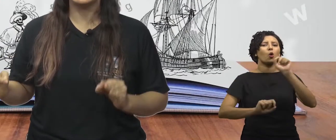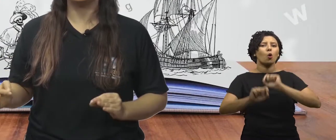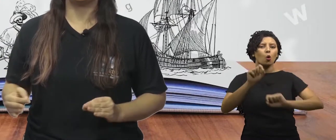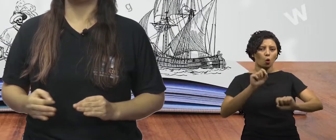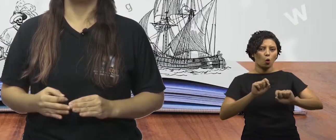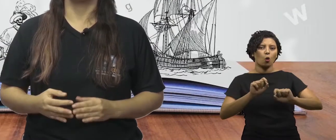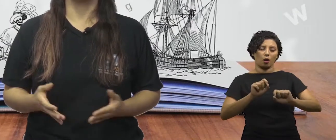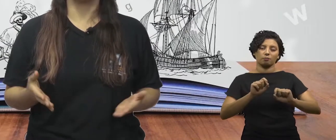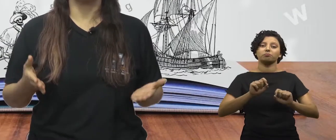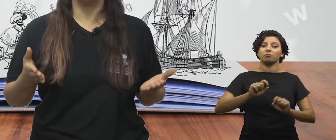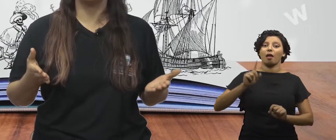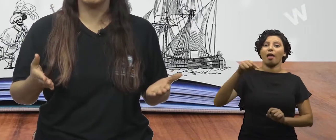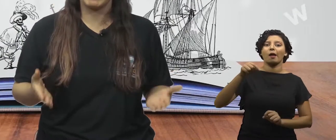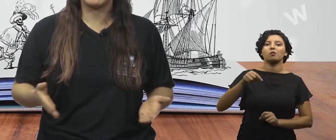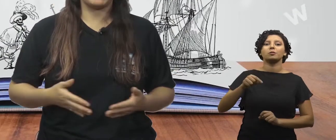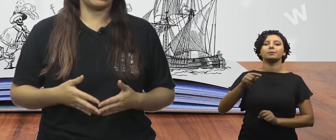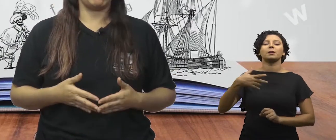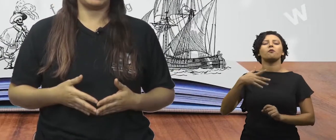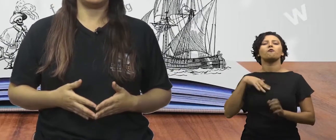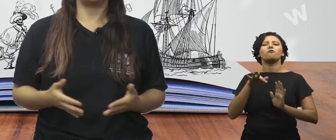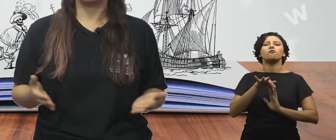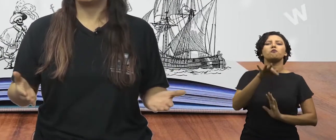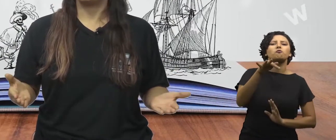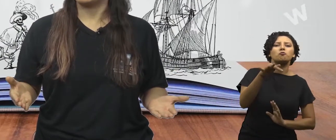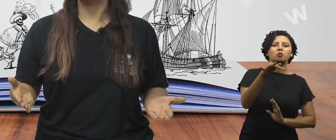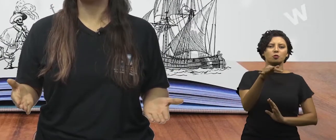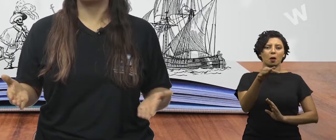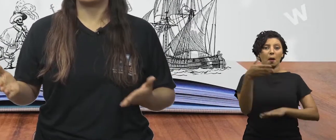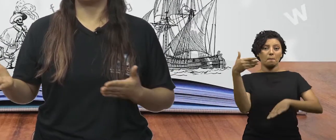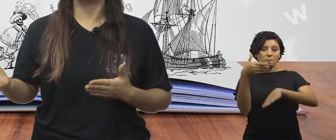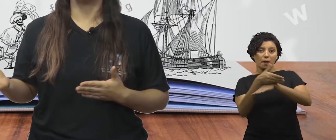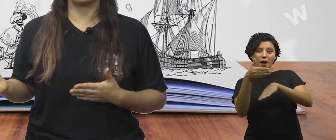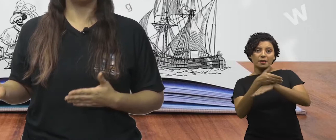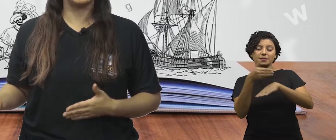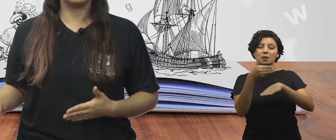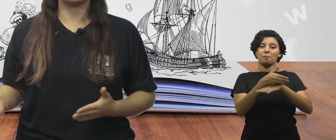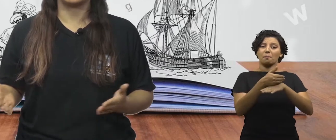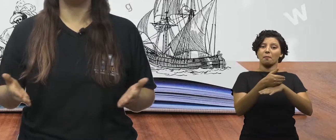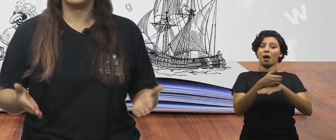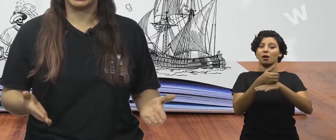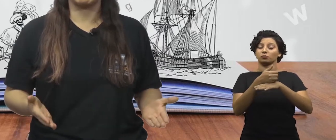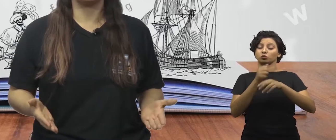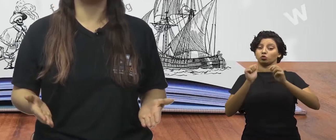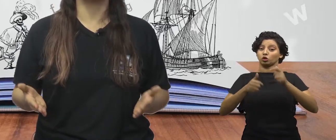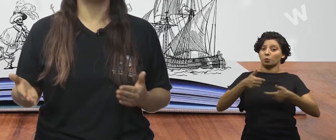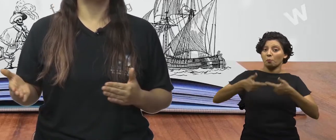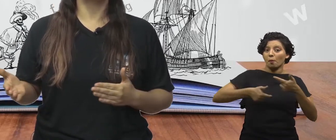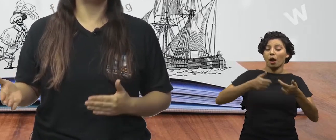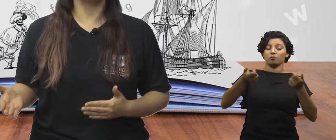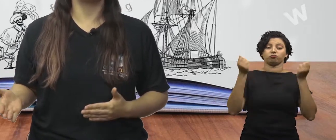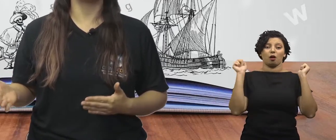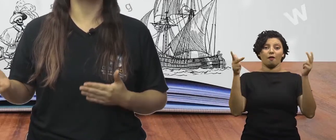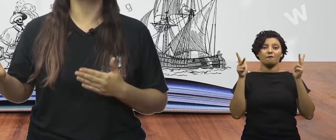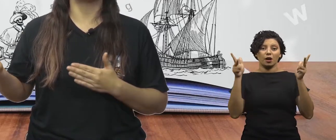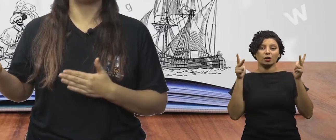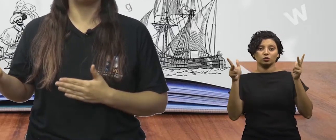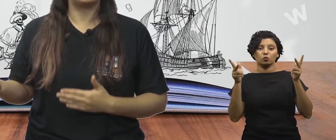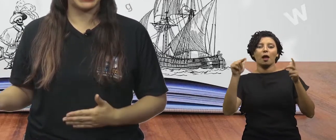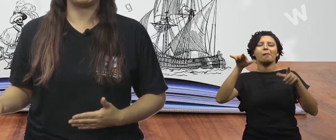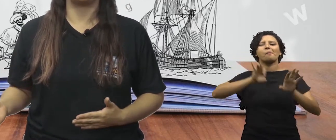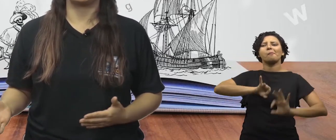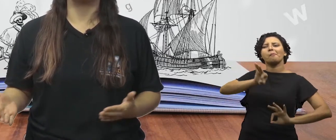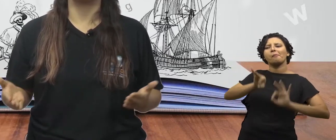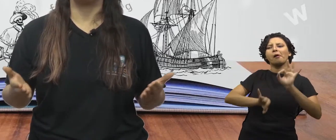significa literalmente o que vem pela frente. Participar de uma atividade de aventura significa